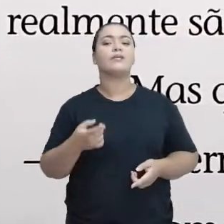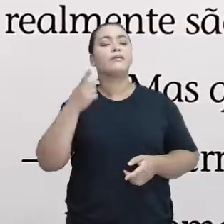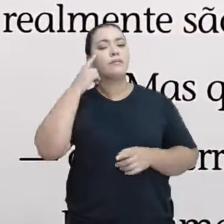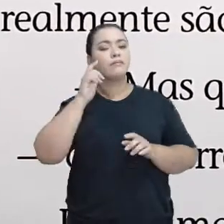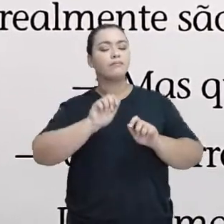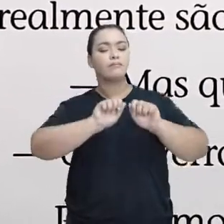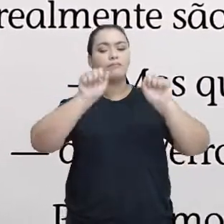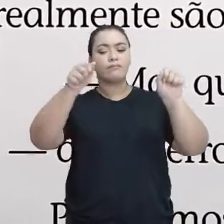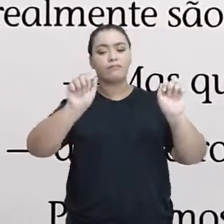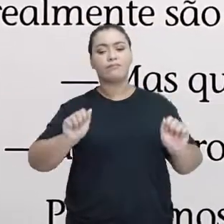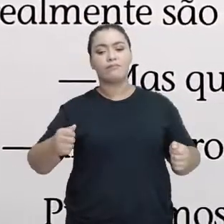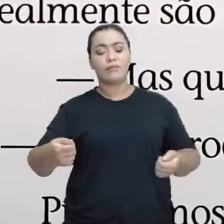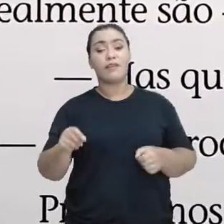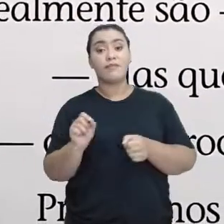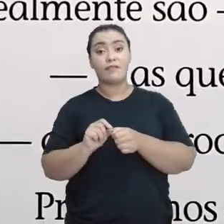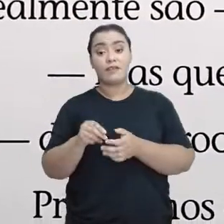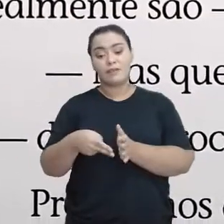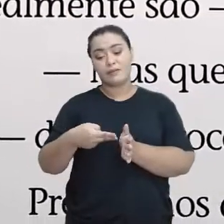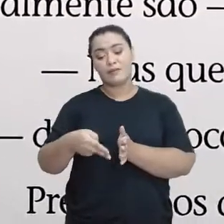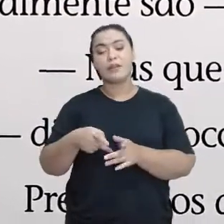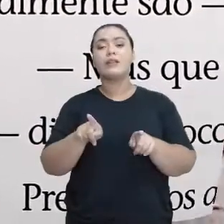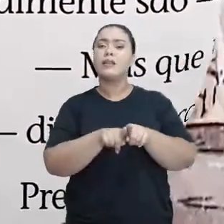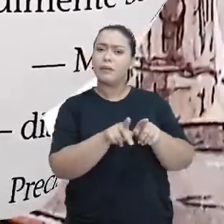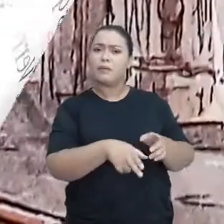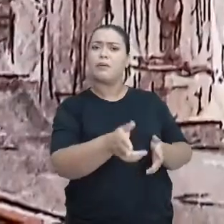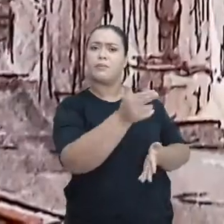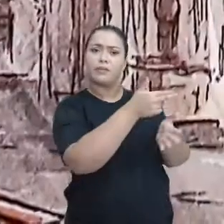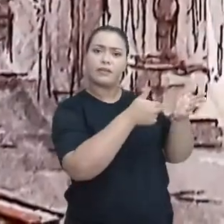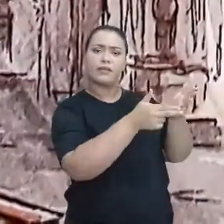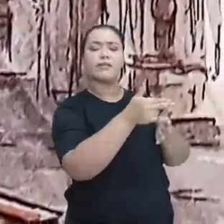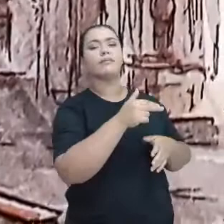telas, a fazer pincéis e a pintar.